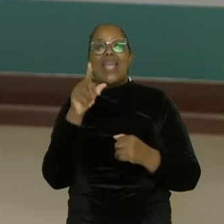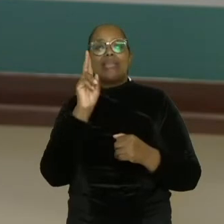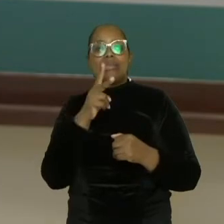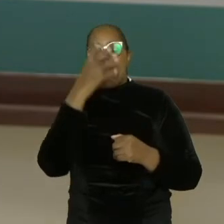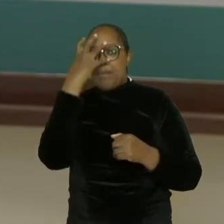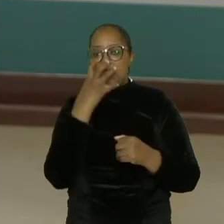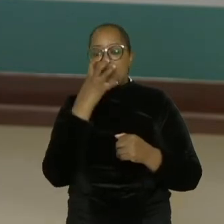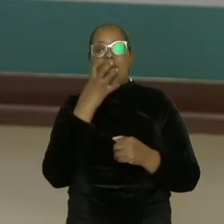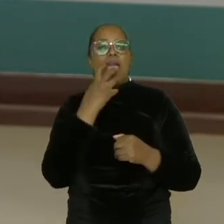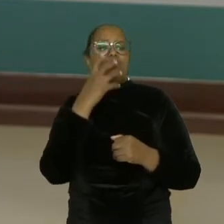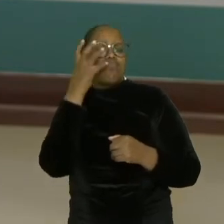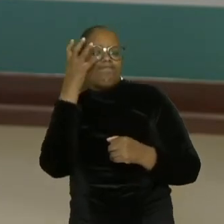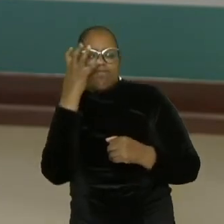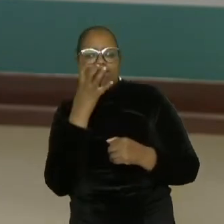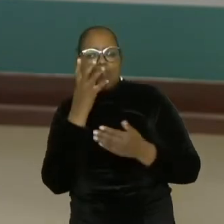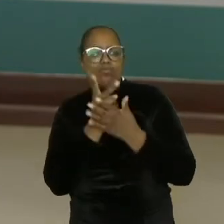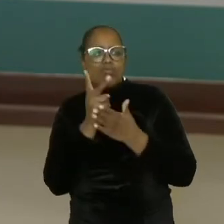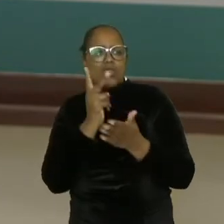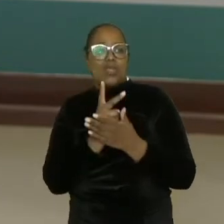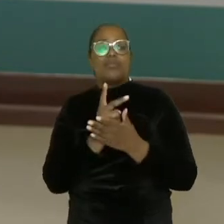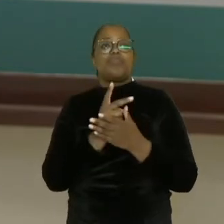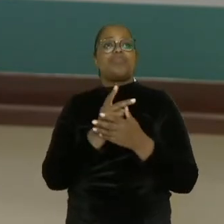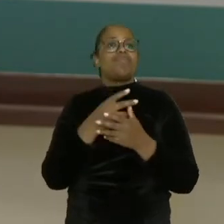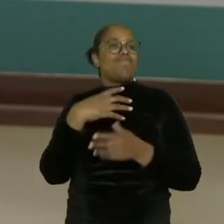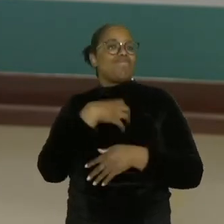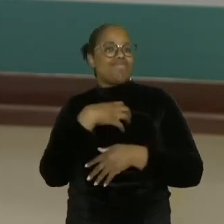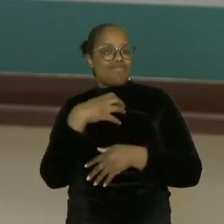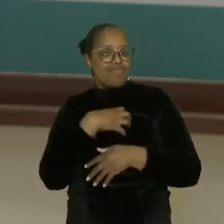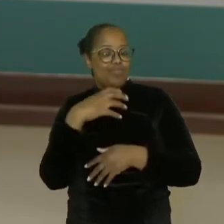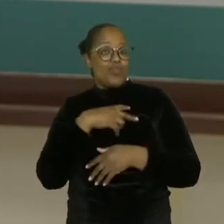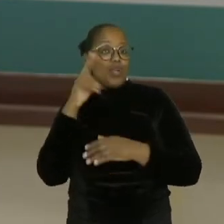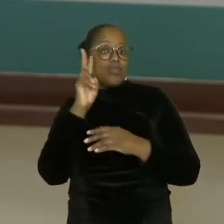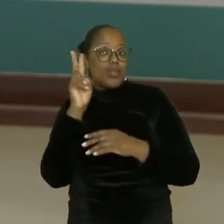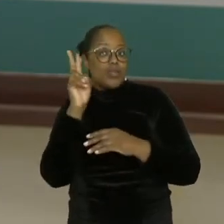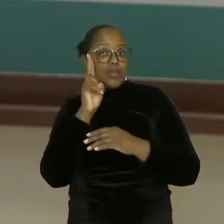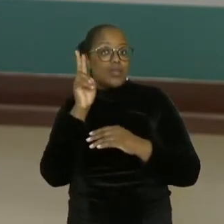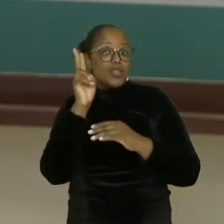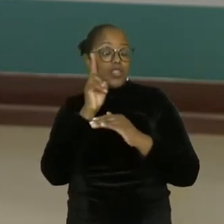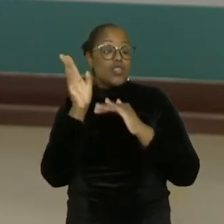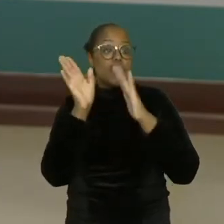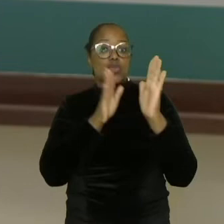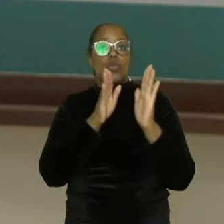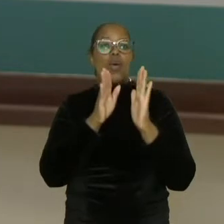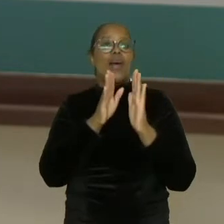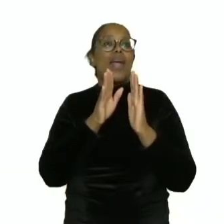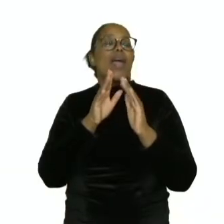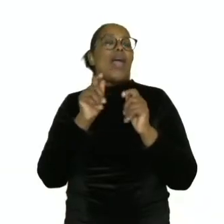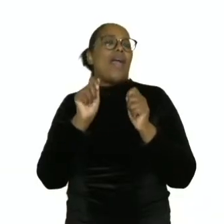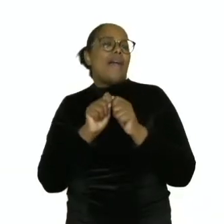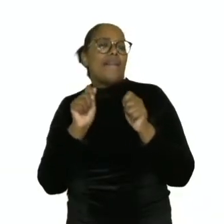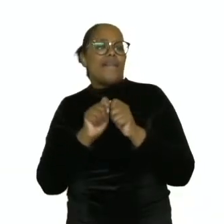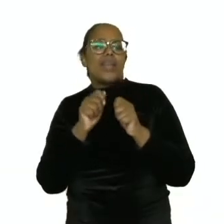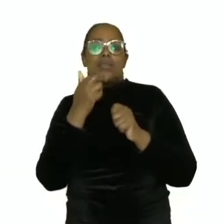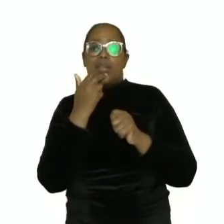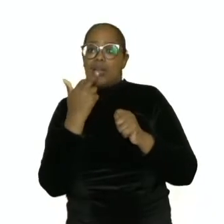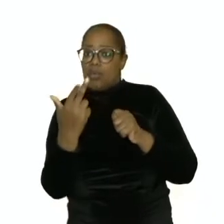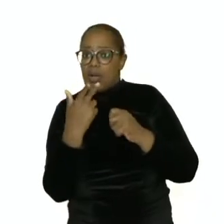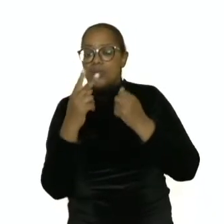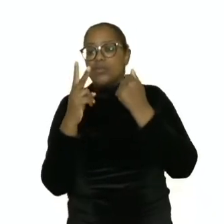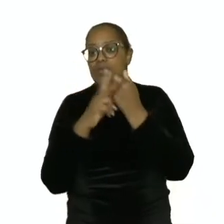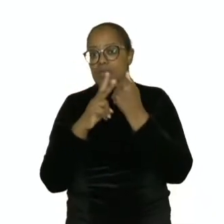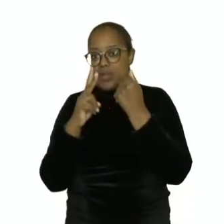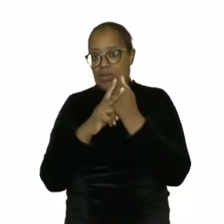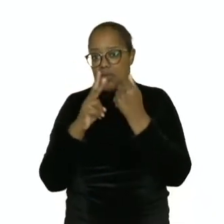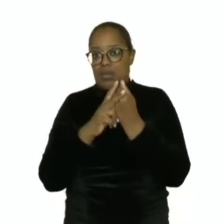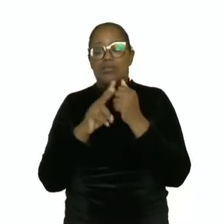né, em muitos casos. Então vejam, os sentidos nas histórias em quadrinhos são produzidos pela articulação entre a linguagem verbal e